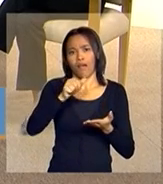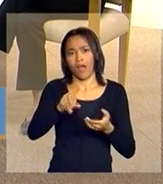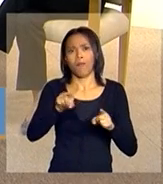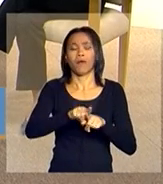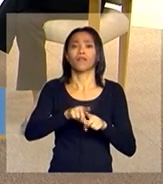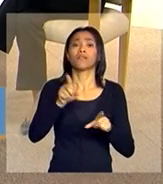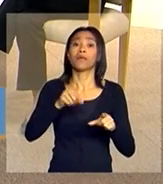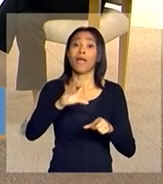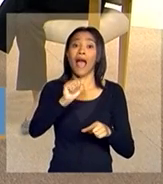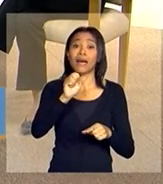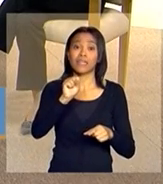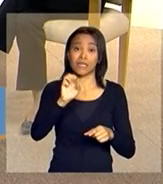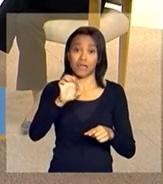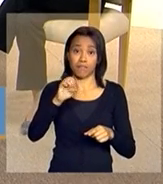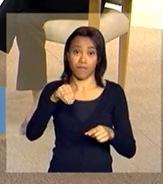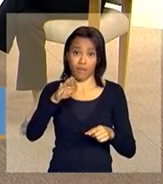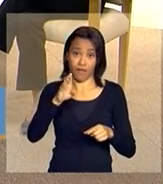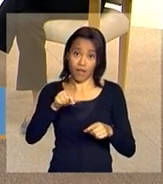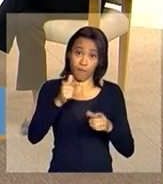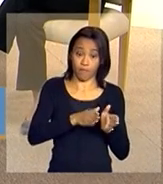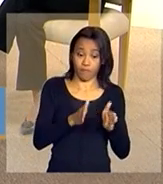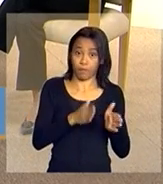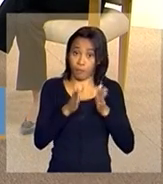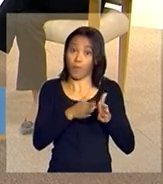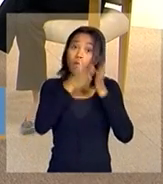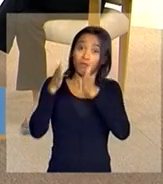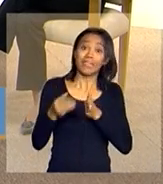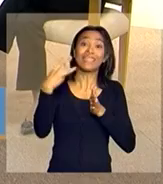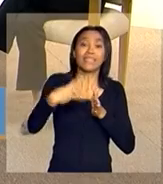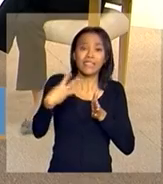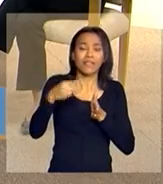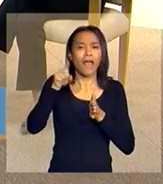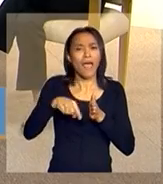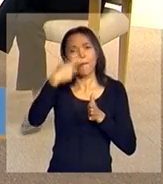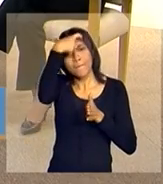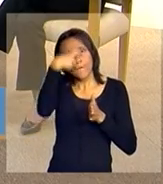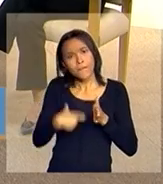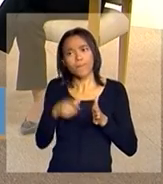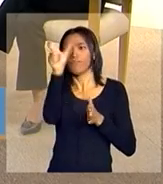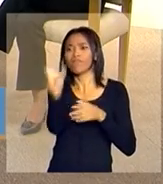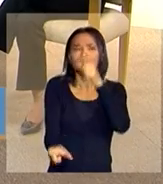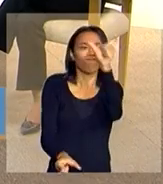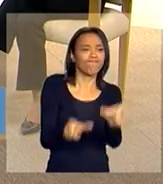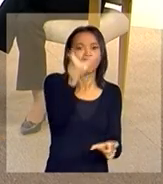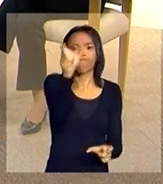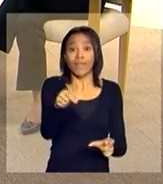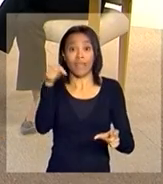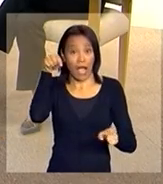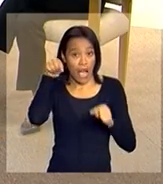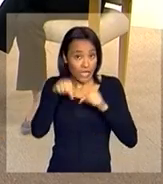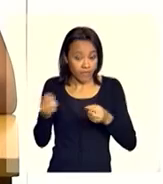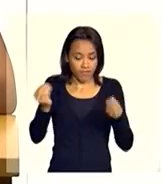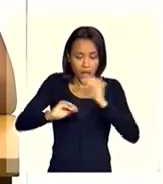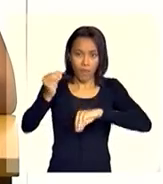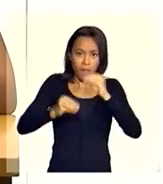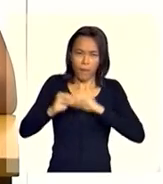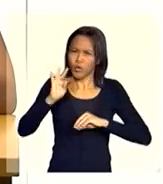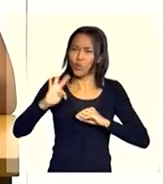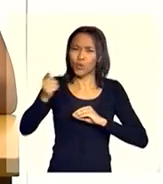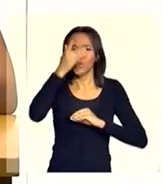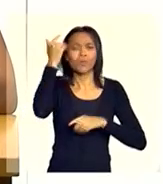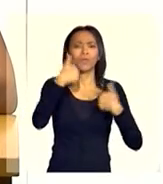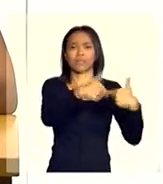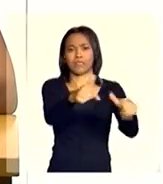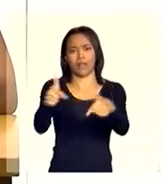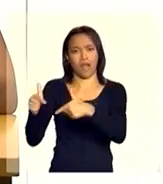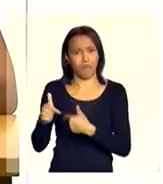o terceiro módulo do sistema cadsuas é o módulo de pessoa física que seria o módulo onde é cadastrado todos os trabalhadores